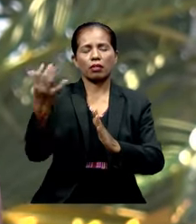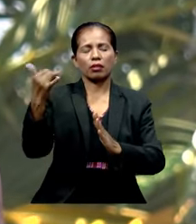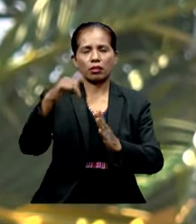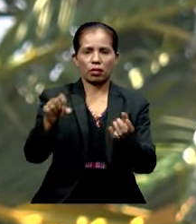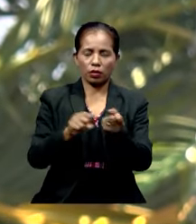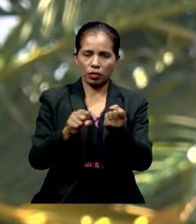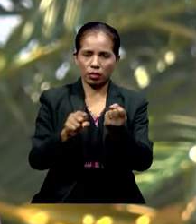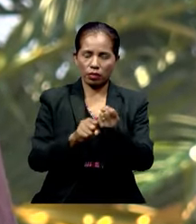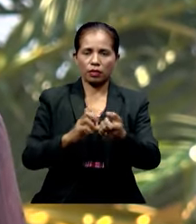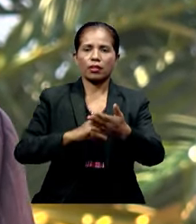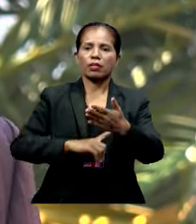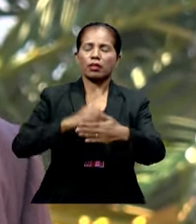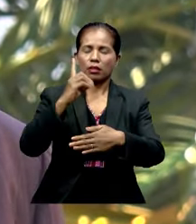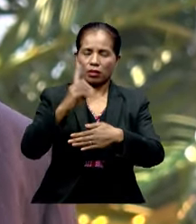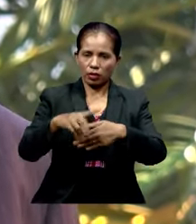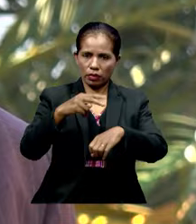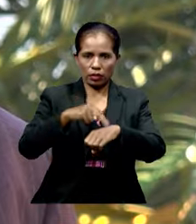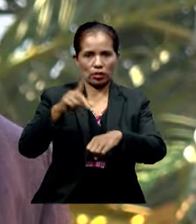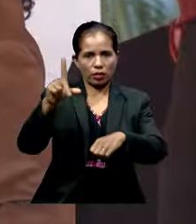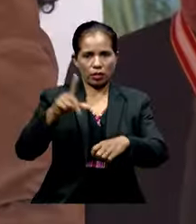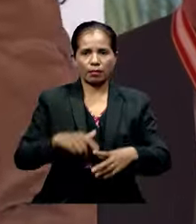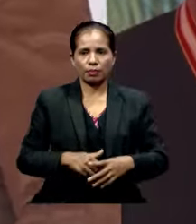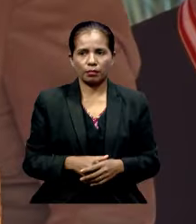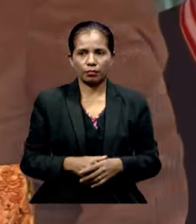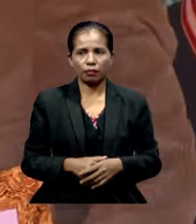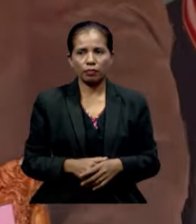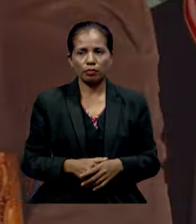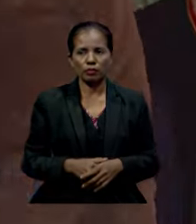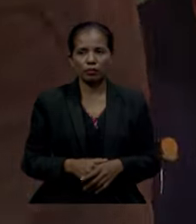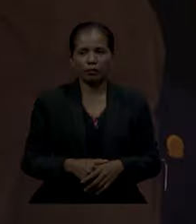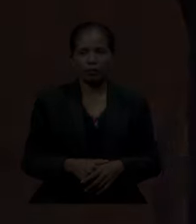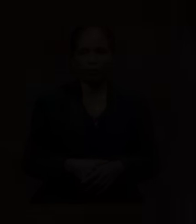contribuição para desenvolvimento nacional. Celina Lopes, Agustino da Costa, GMN.